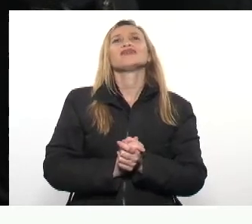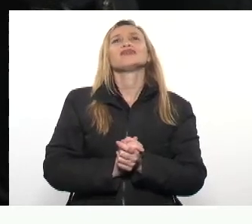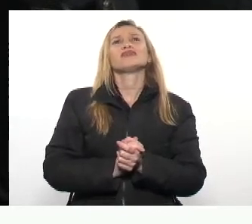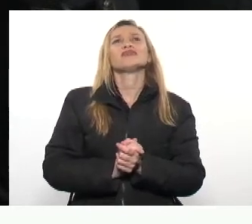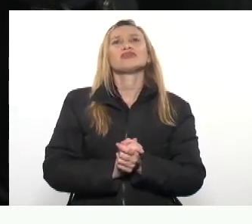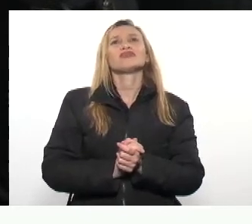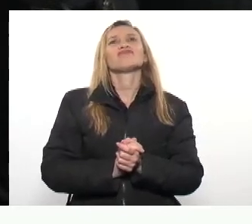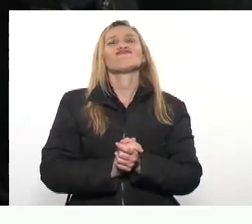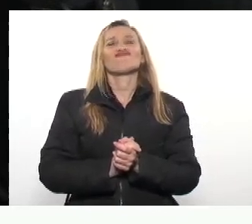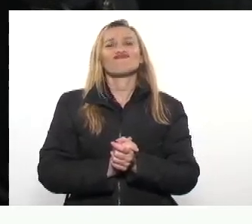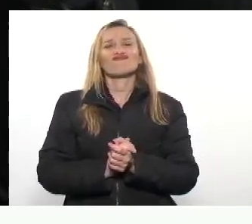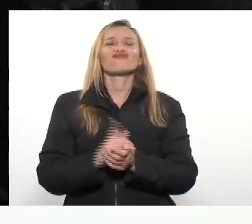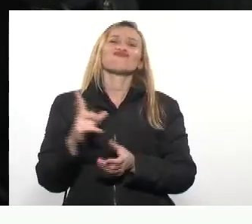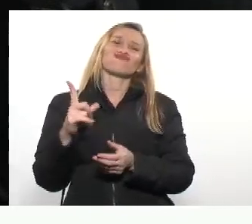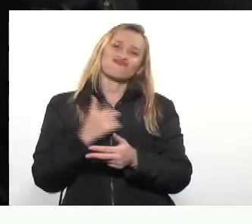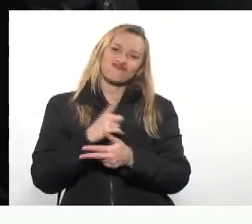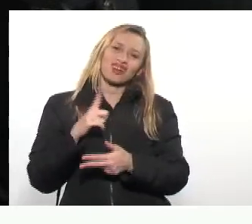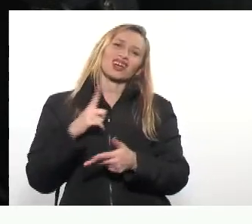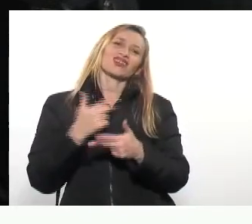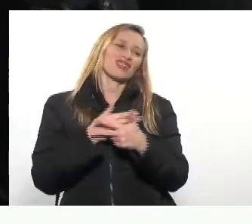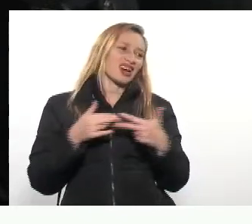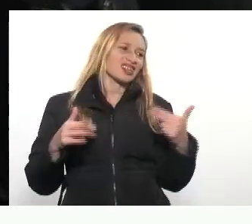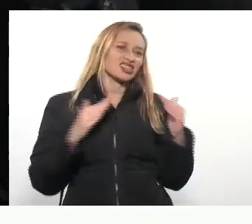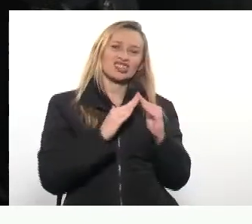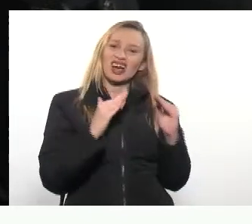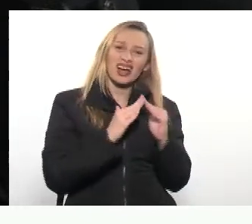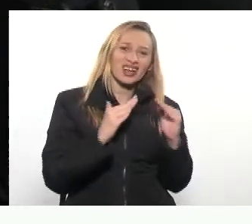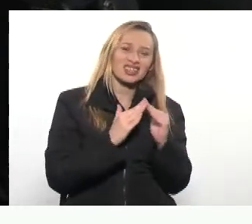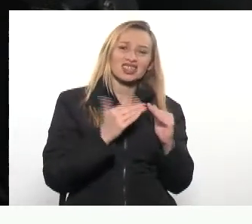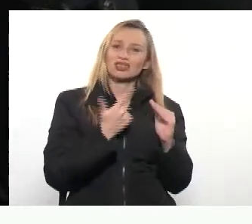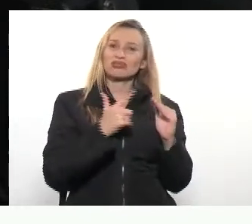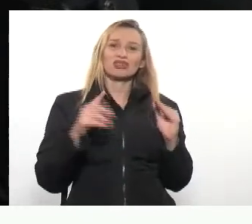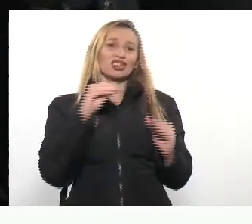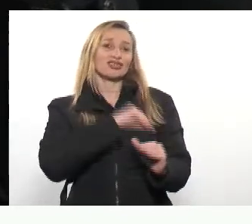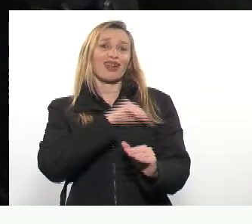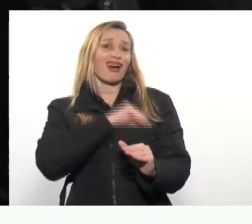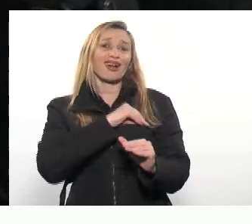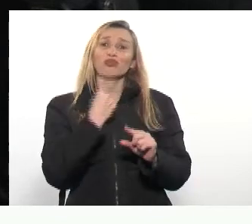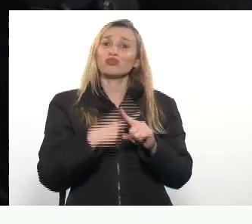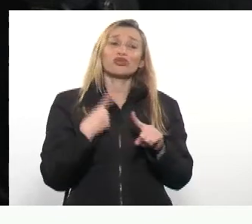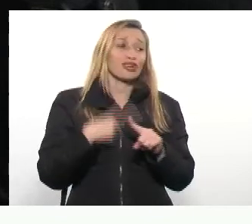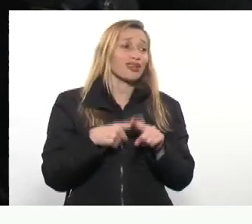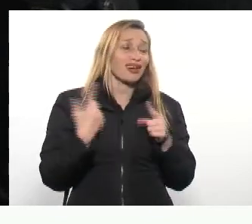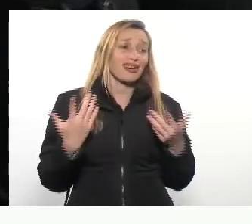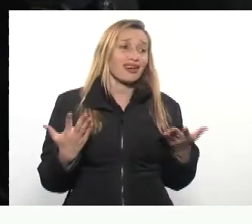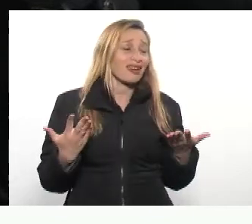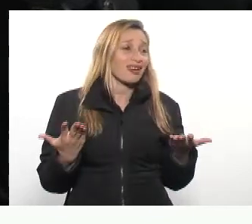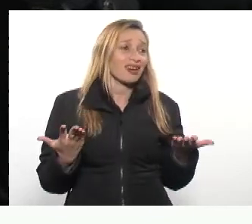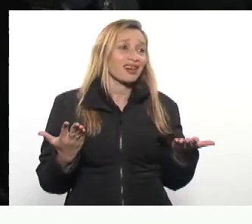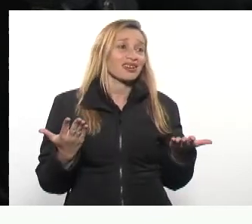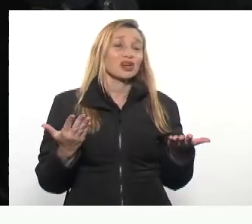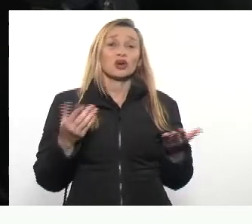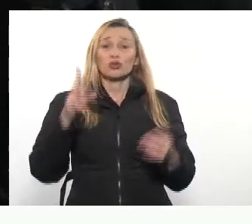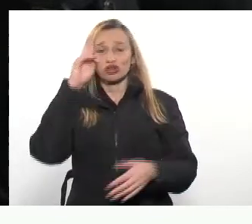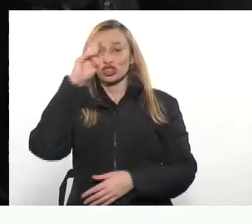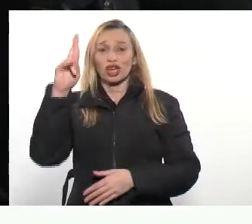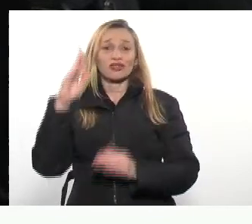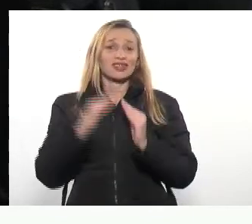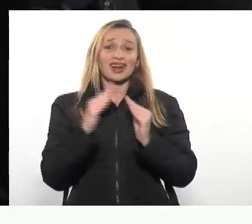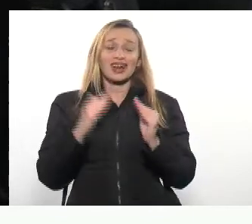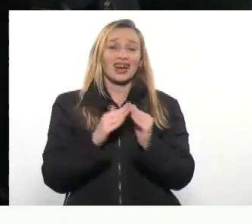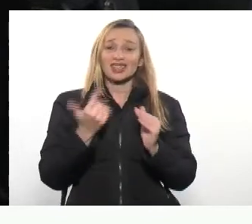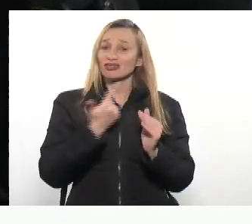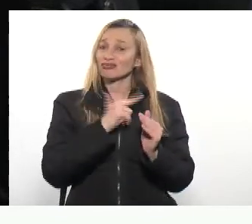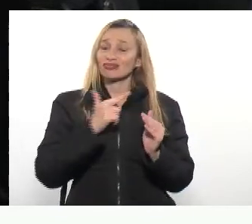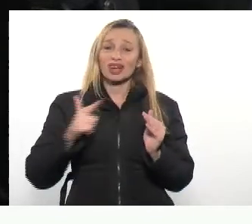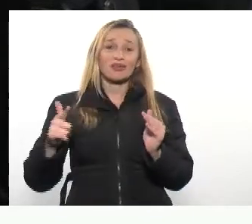vai ter muita casa que vai estar sem renda porque Também. o dono da casa não trabalha com